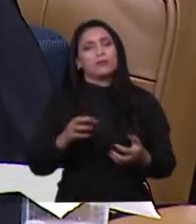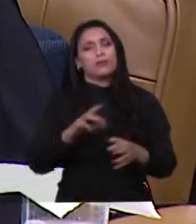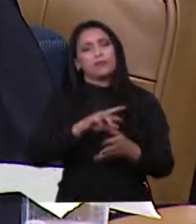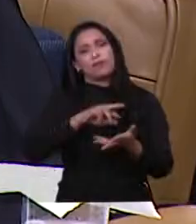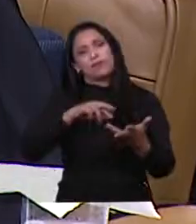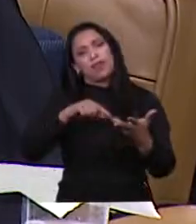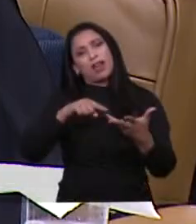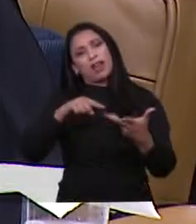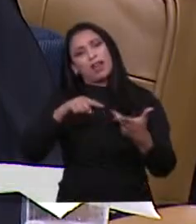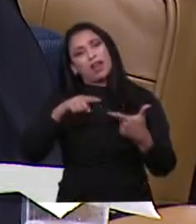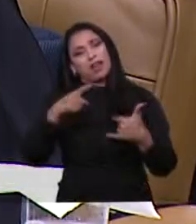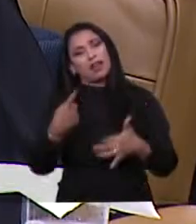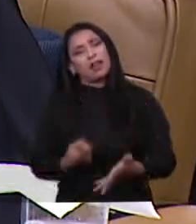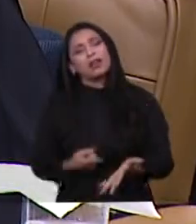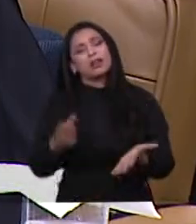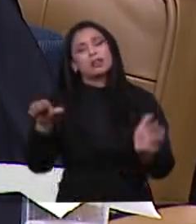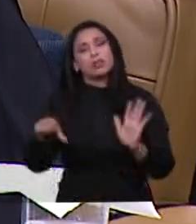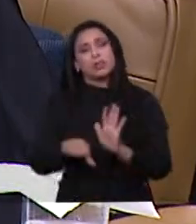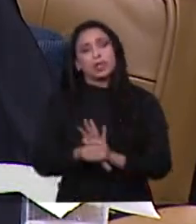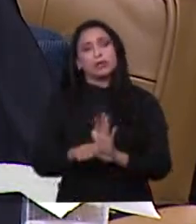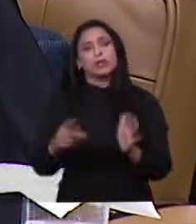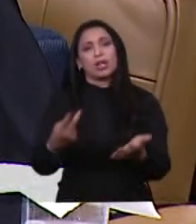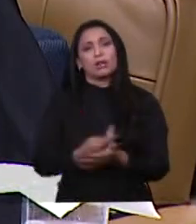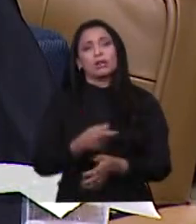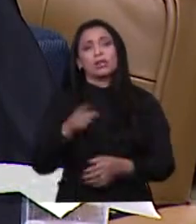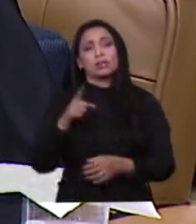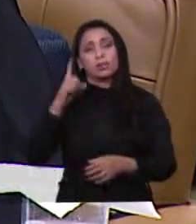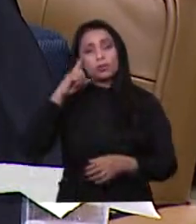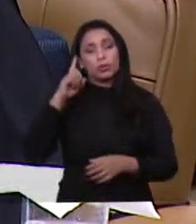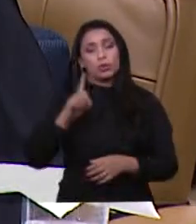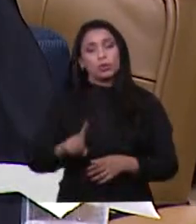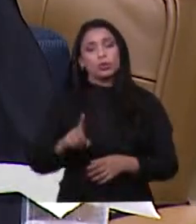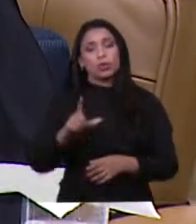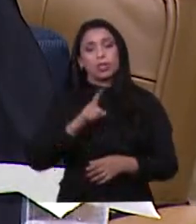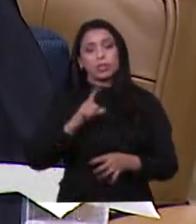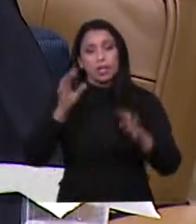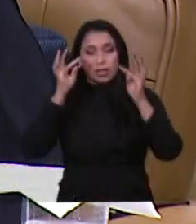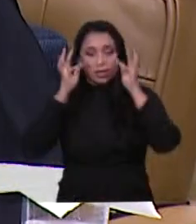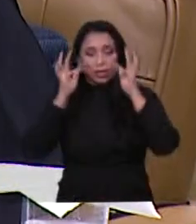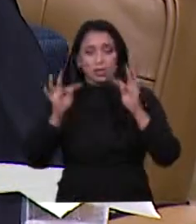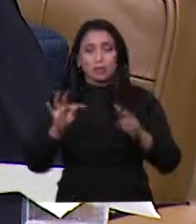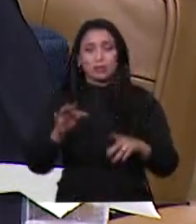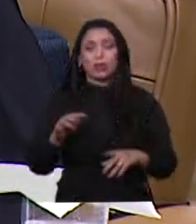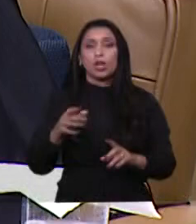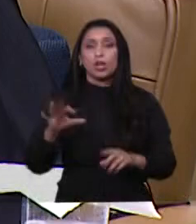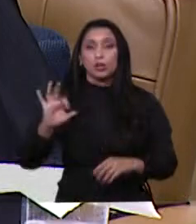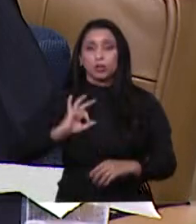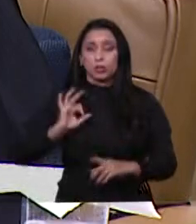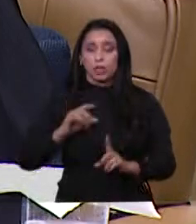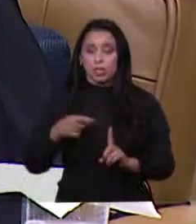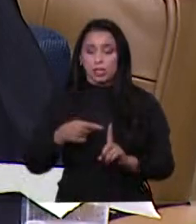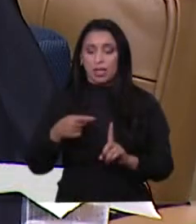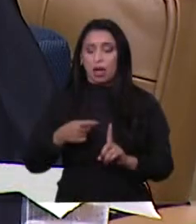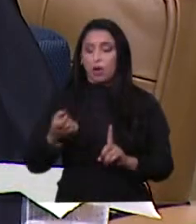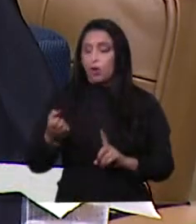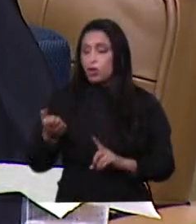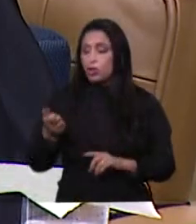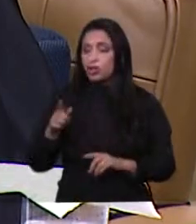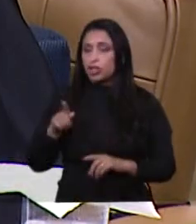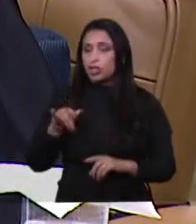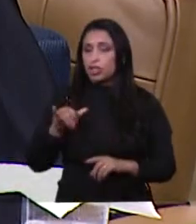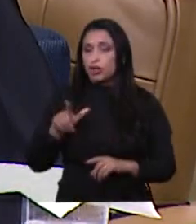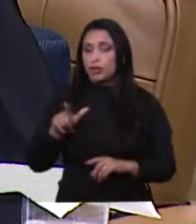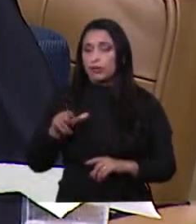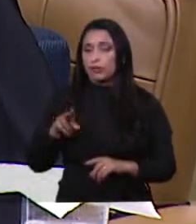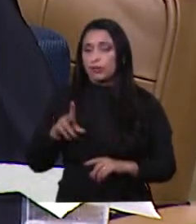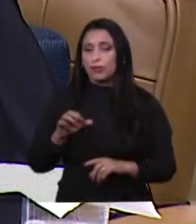ilícitas praticadas no dia dos fatos. Veja-se o depoimento da testemunha Gilvan Viana Xavier, ao esclarecer em juízo que